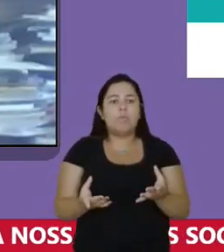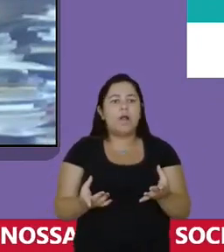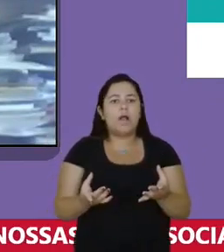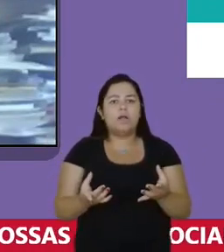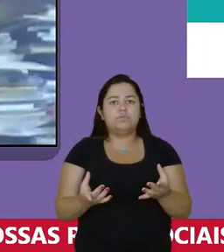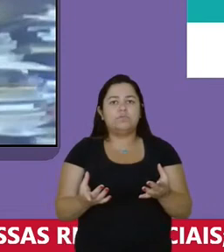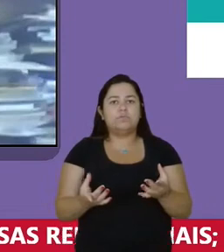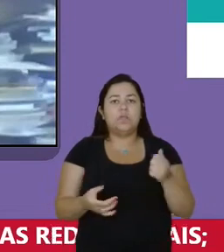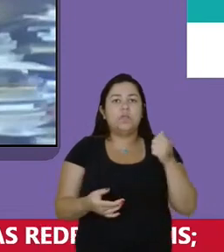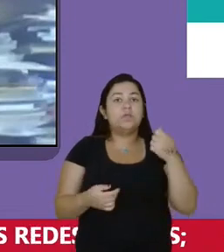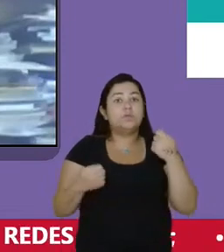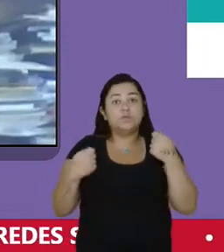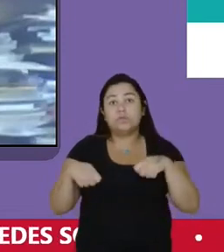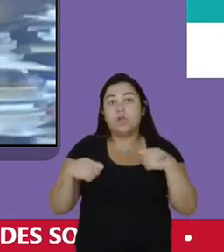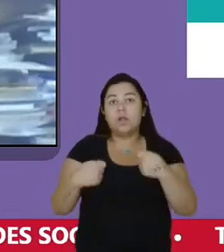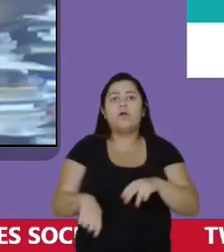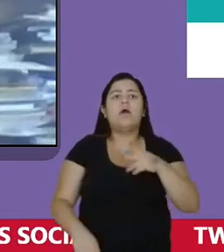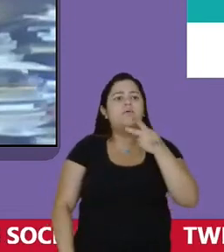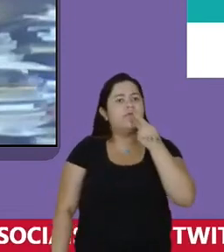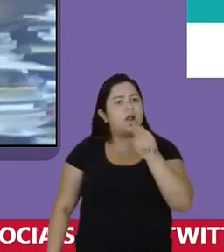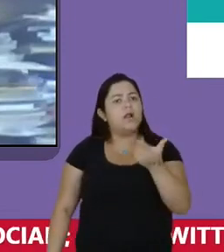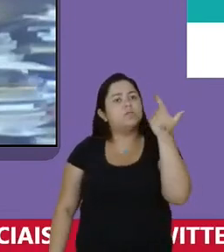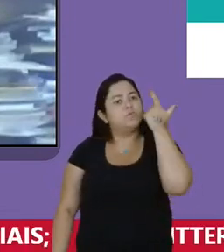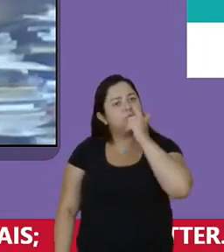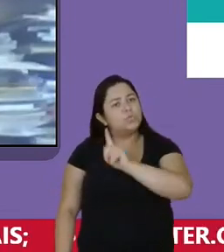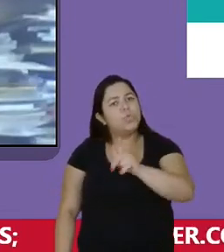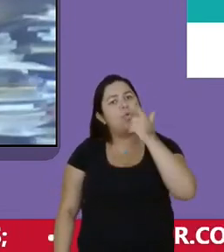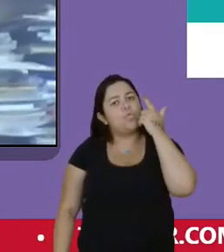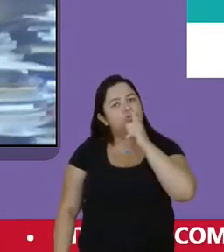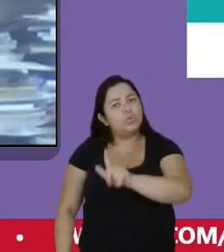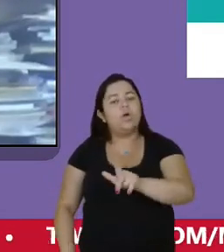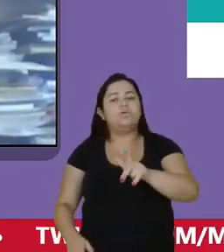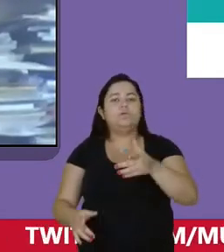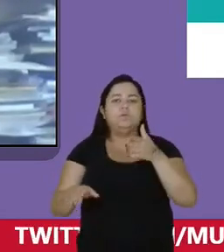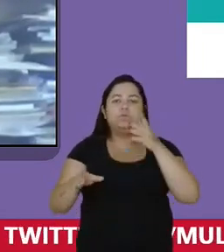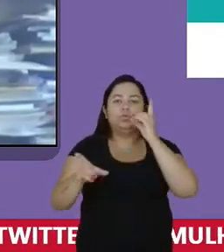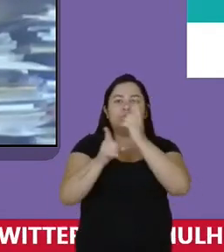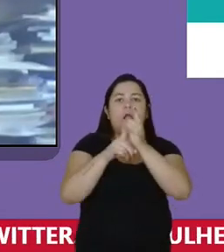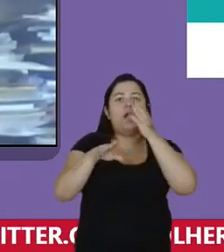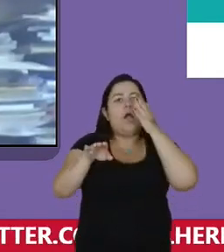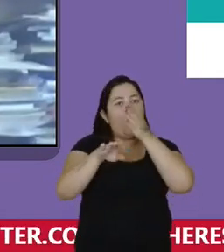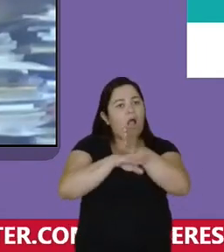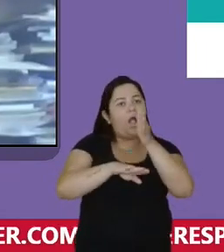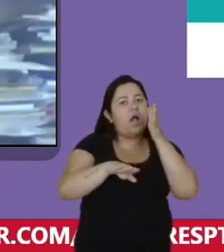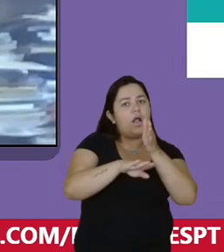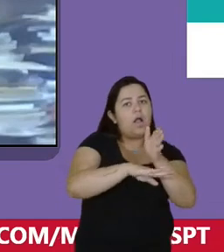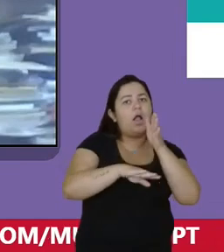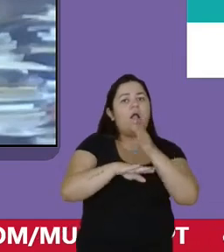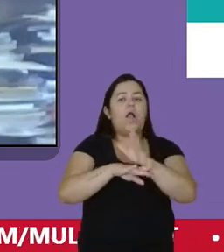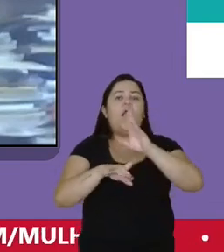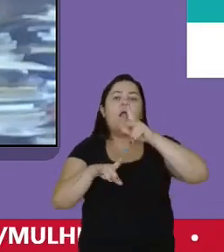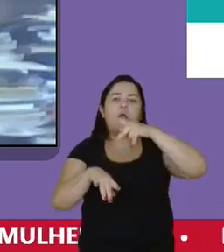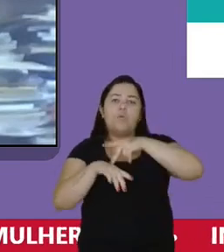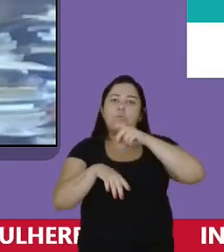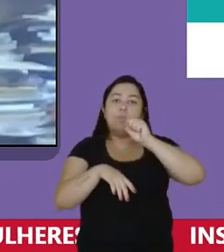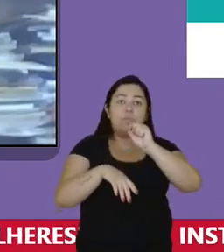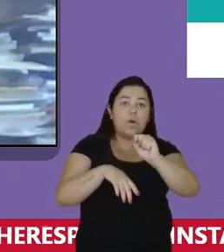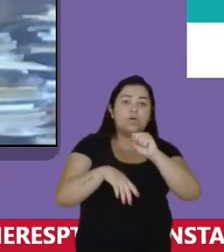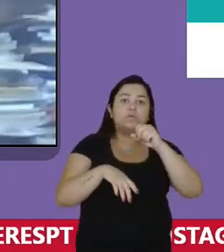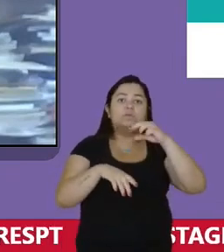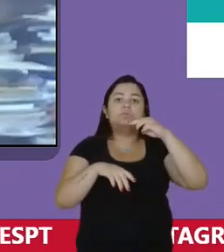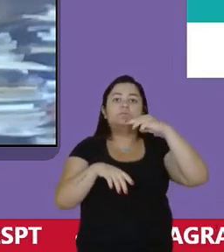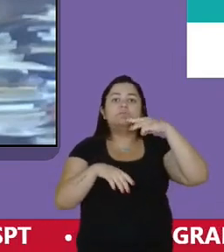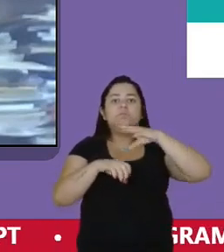estar refletindo sobre isso e encontrando saídas nesse momento pós-pandemia, junto com